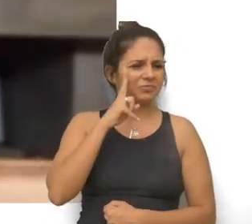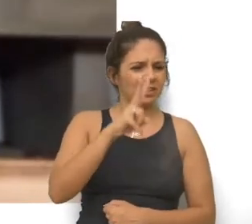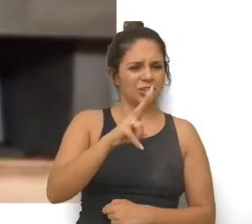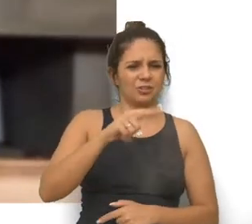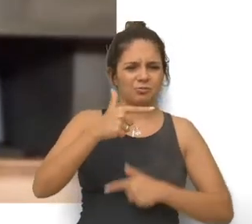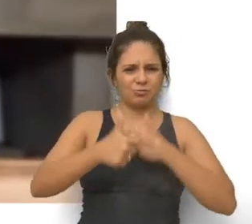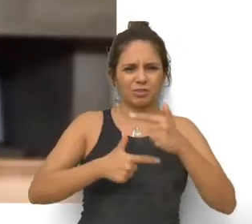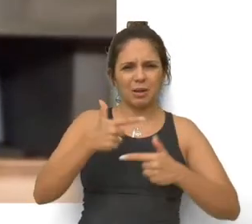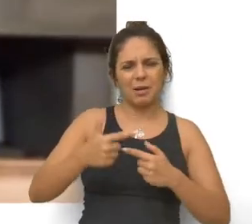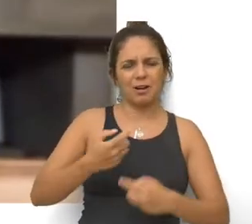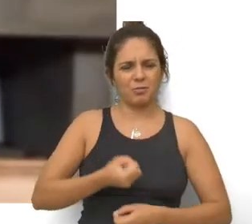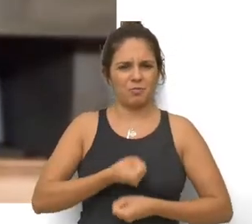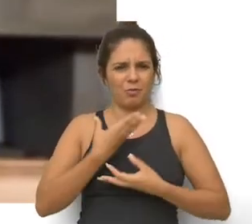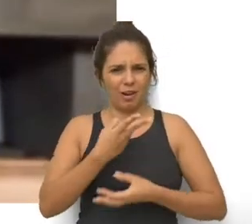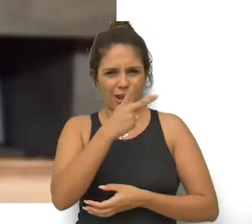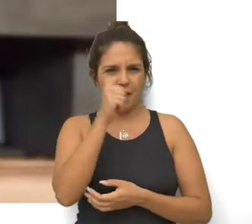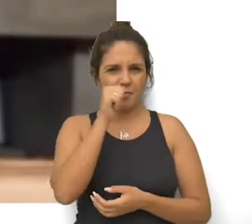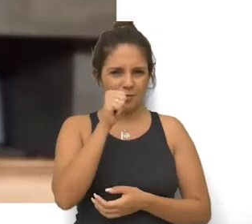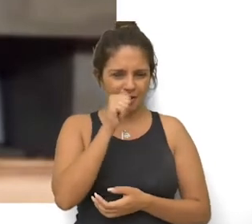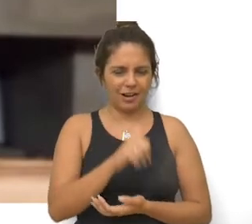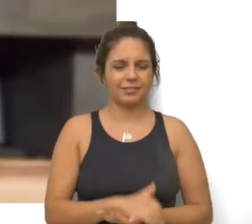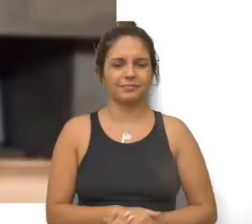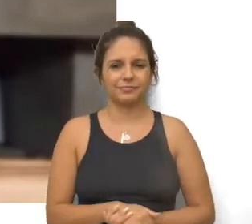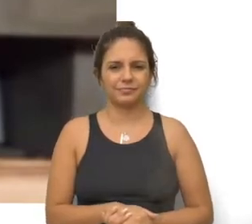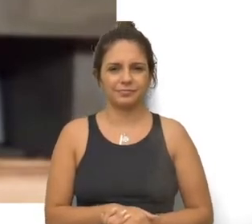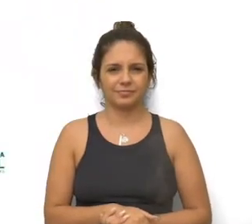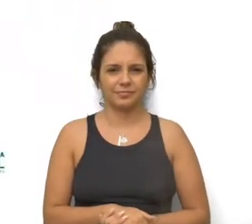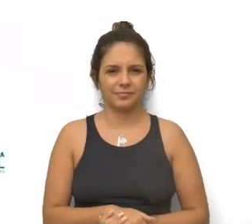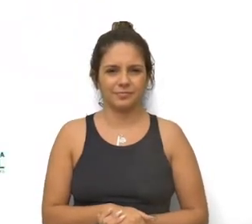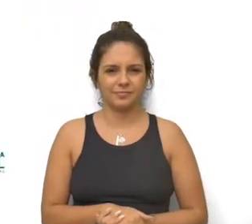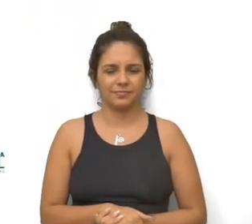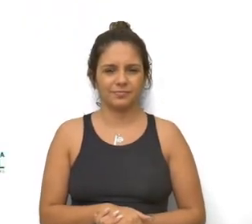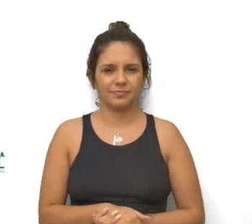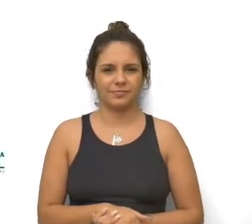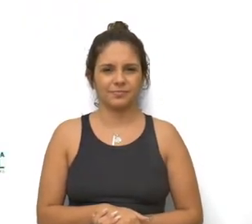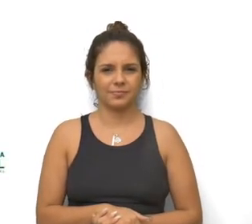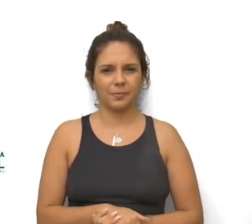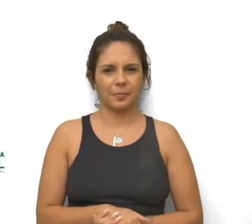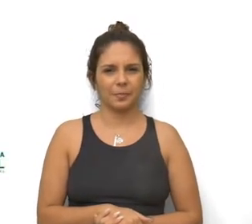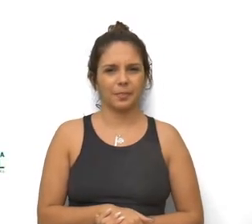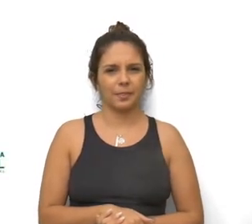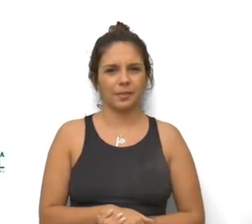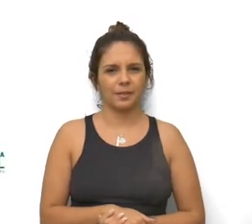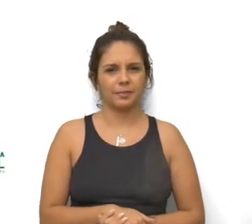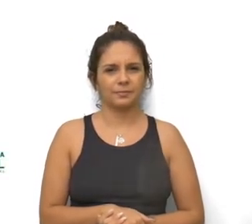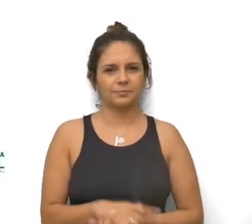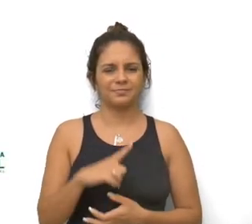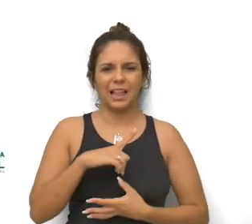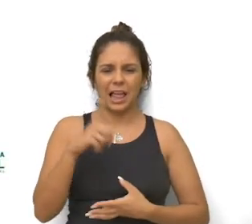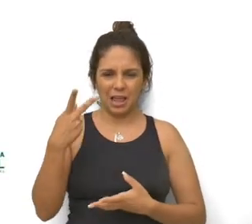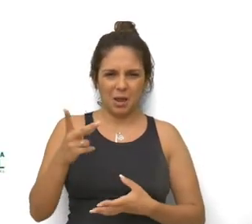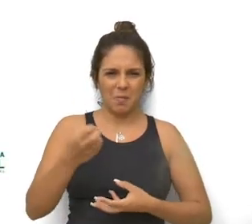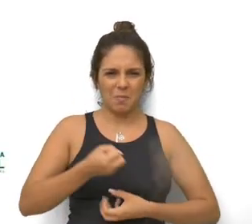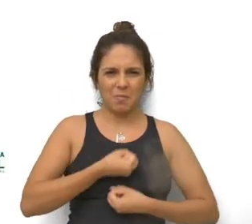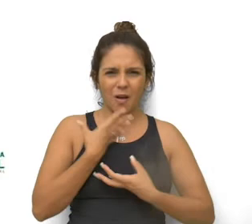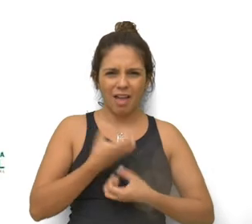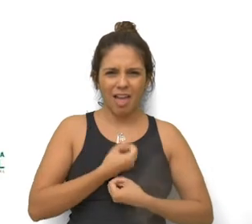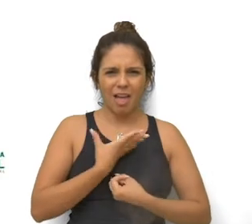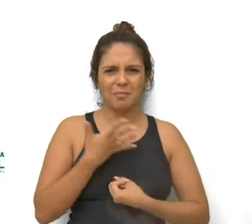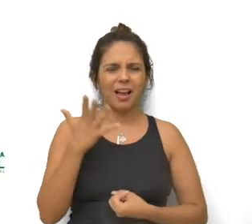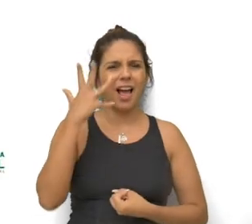obra poética da Elizabeth Isso que eu ia te perguntar, a poesia dela. Eu acho que ela tem poemas assim